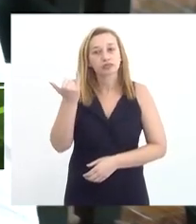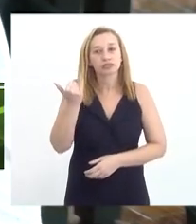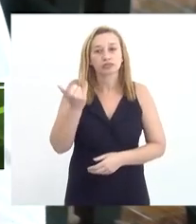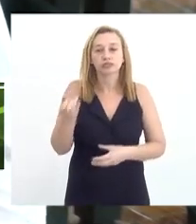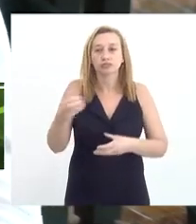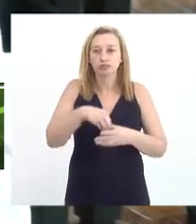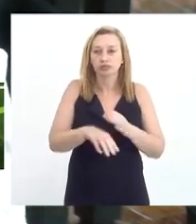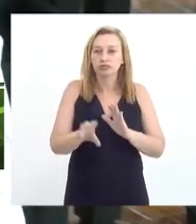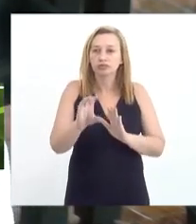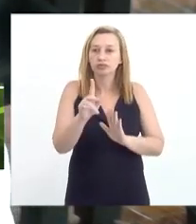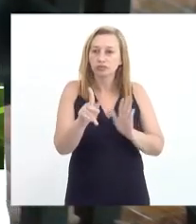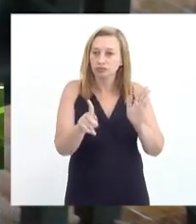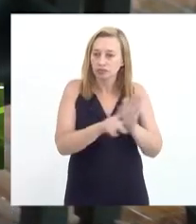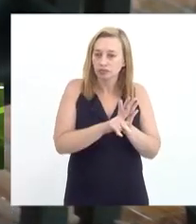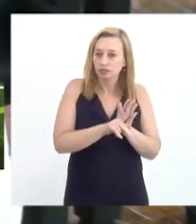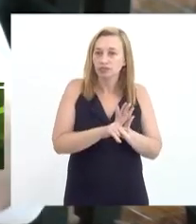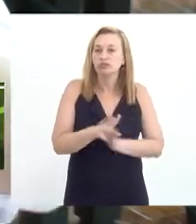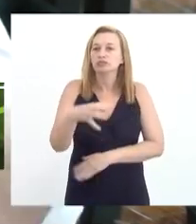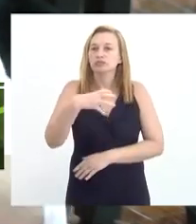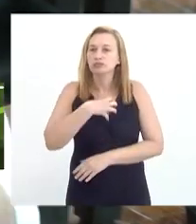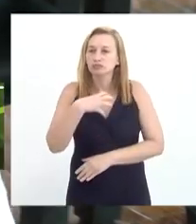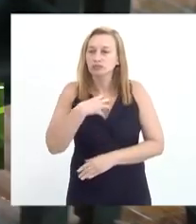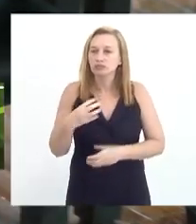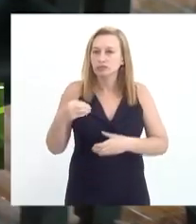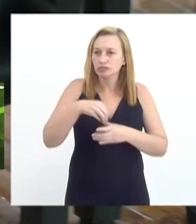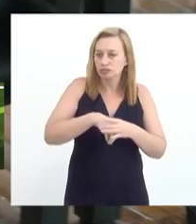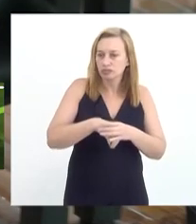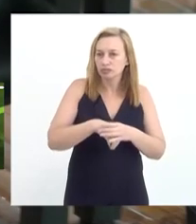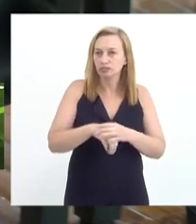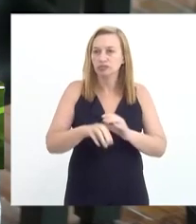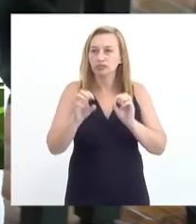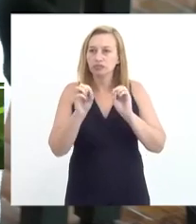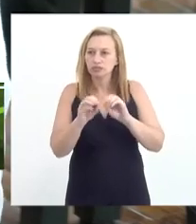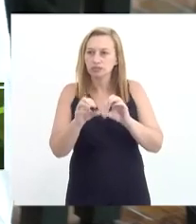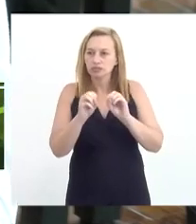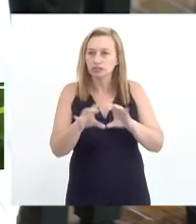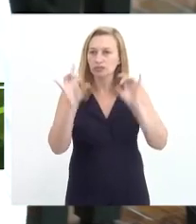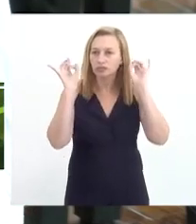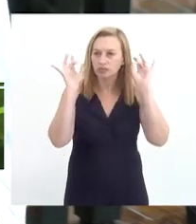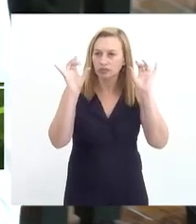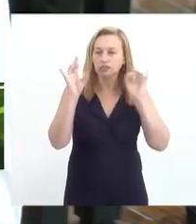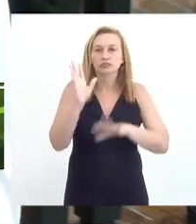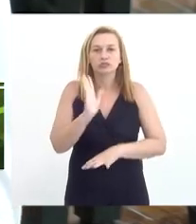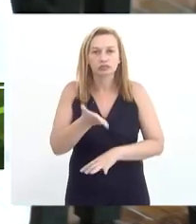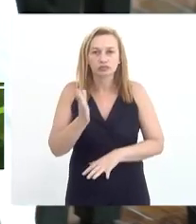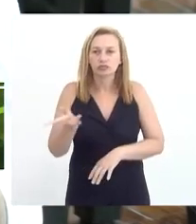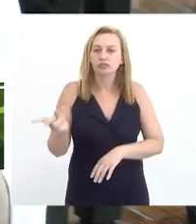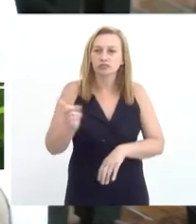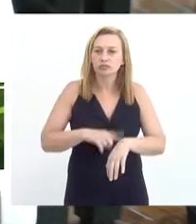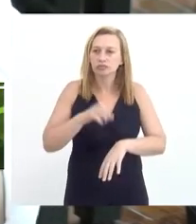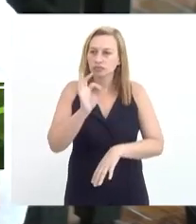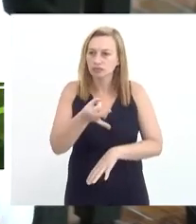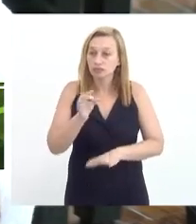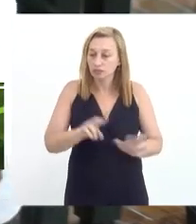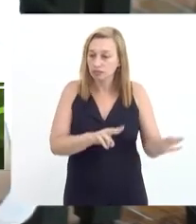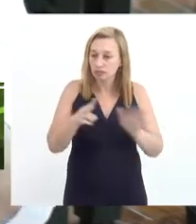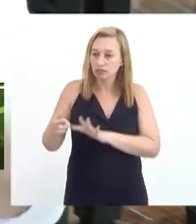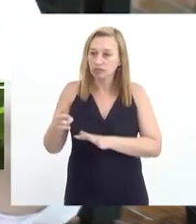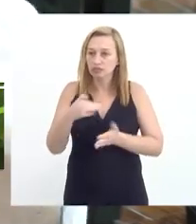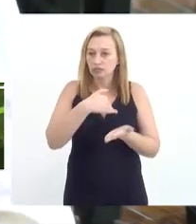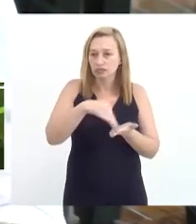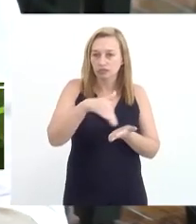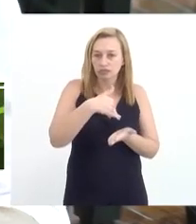projeto E nesse sentido Dentro da educação especial A gente já tem a previsão E essa semana O secretário